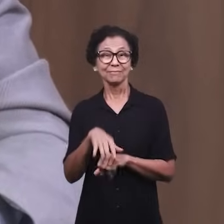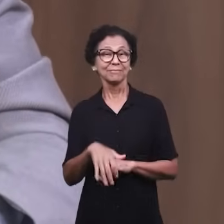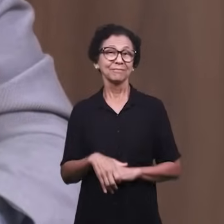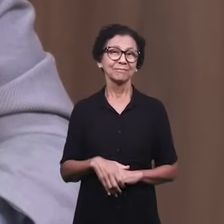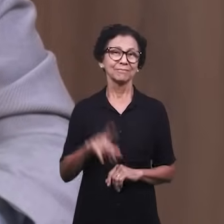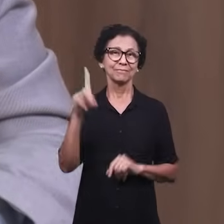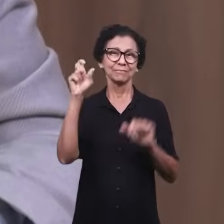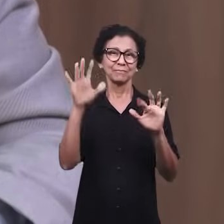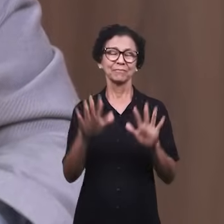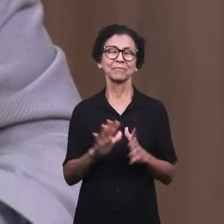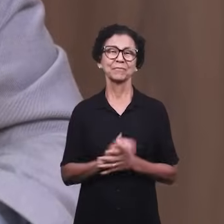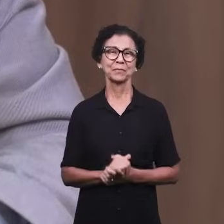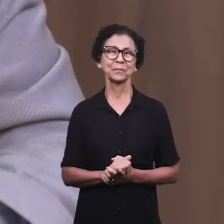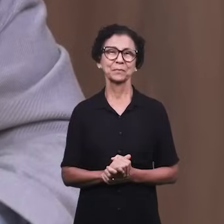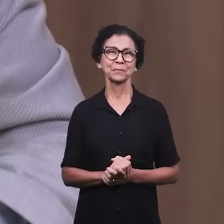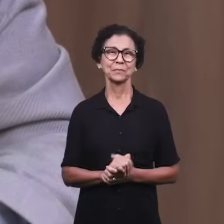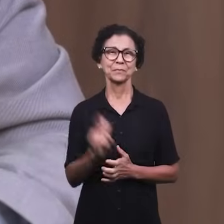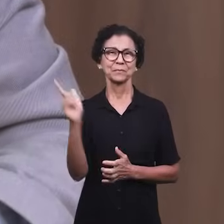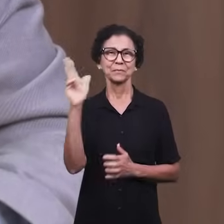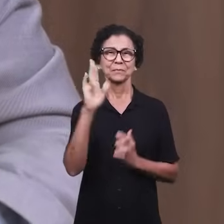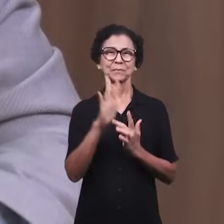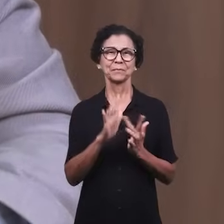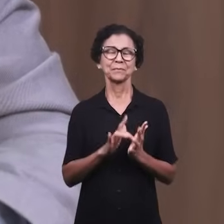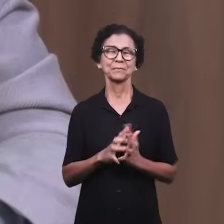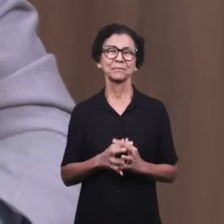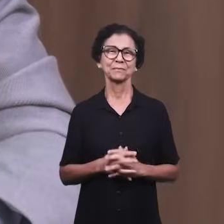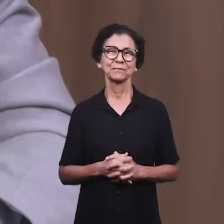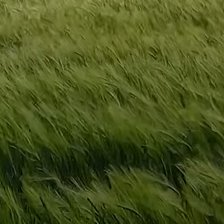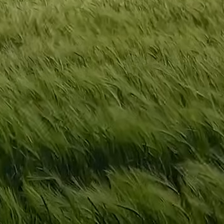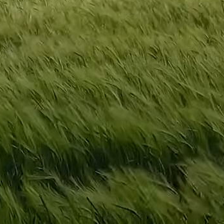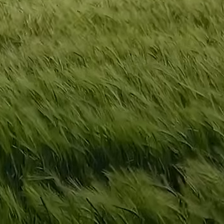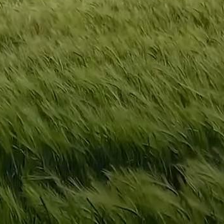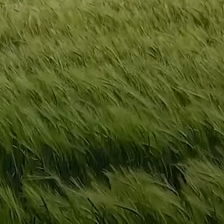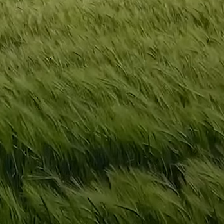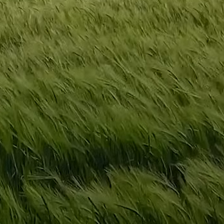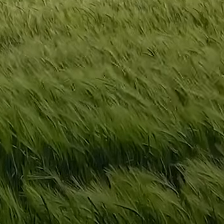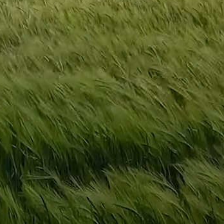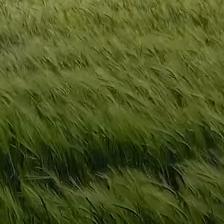pastor para pastor Deus abençoe até a semana que vem a paz do